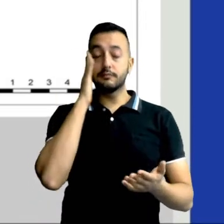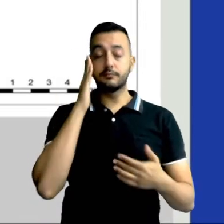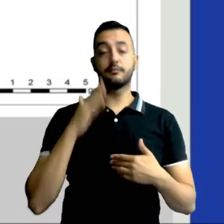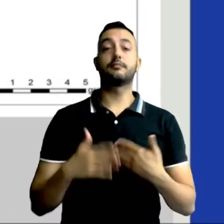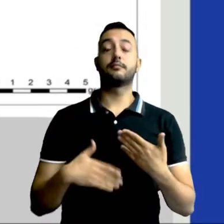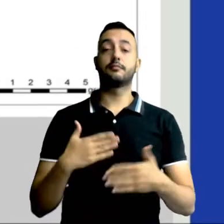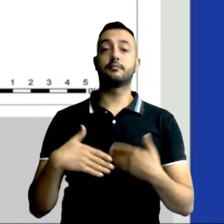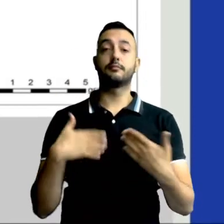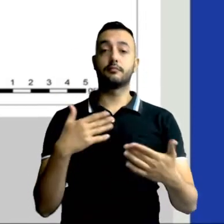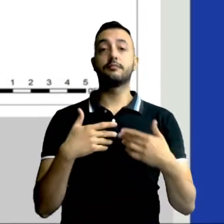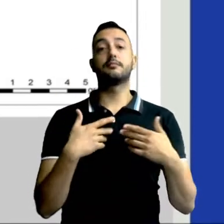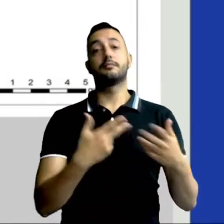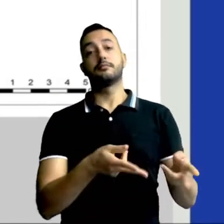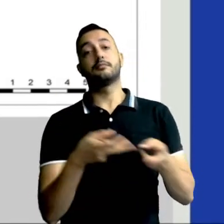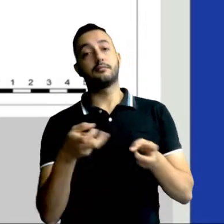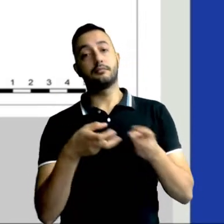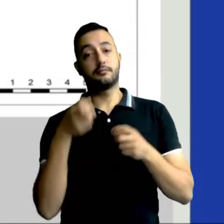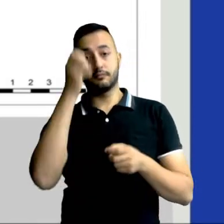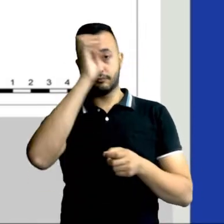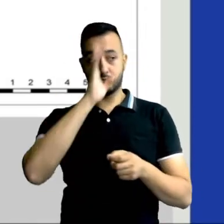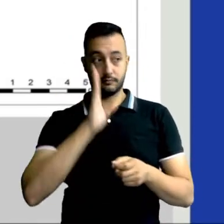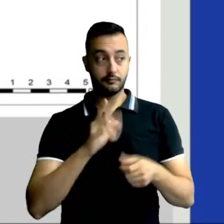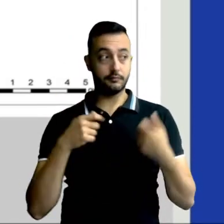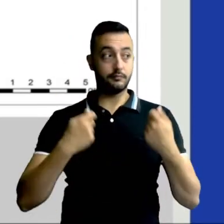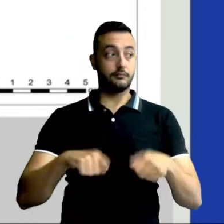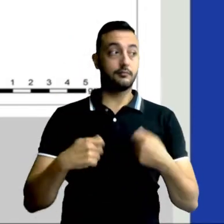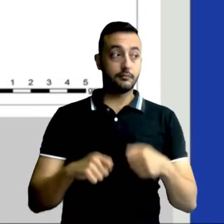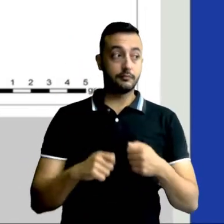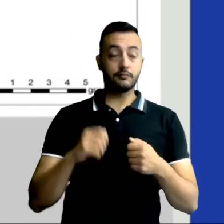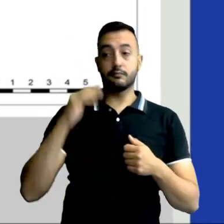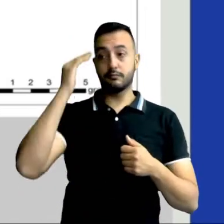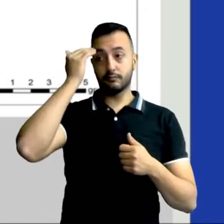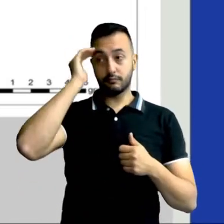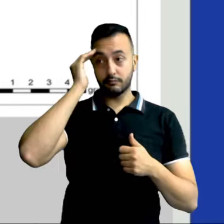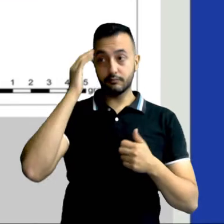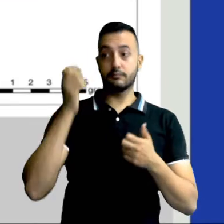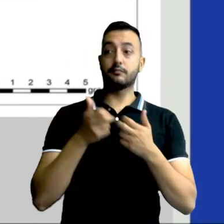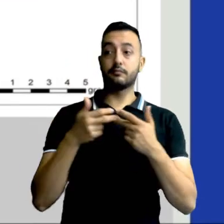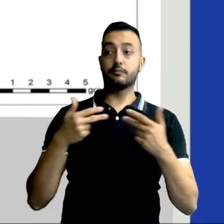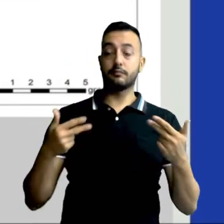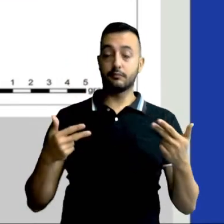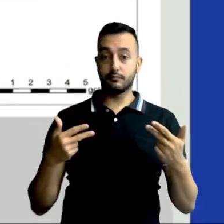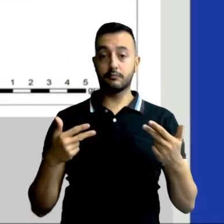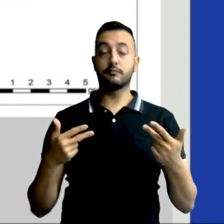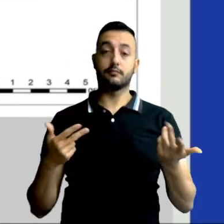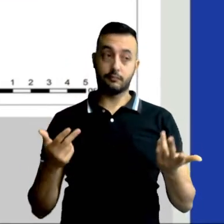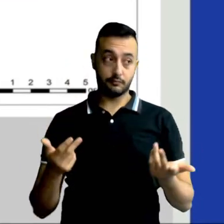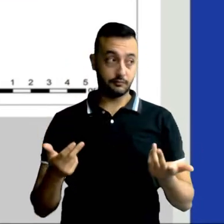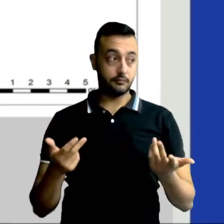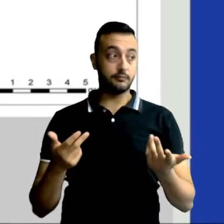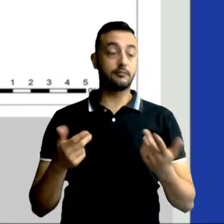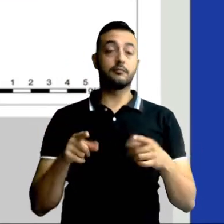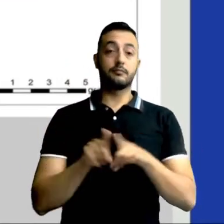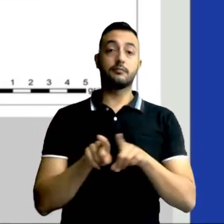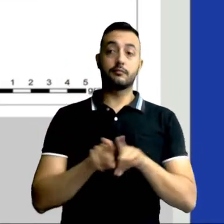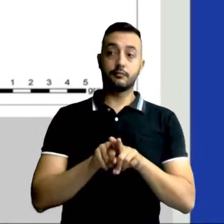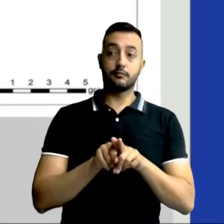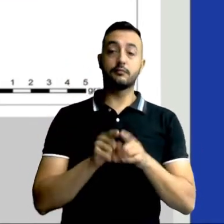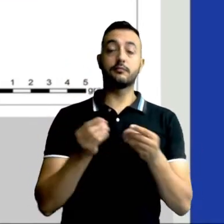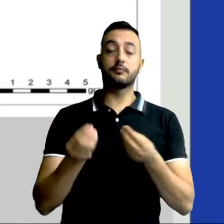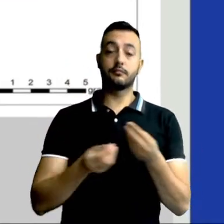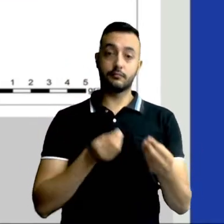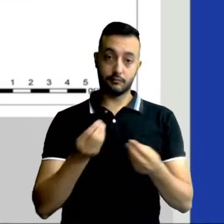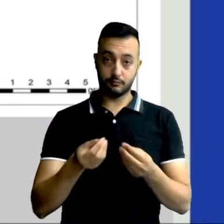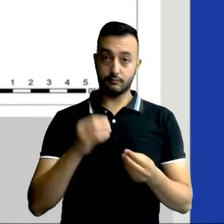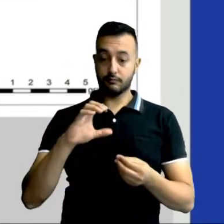o processo de colonização do Brasil se faz necessário compreender alguns conceitos tá entre eles o conceito